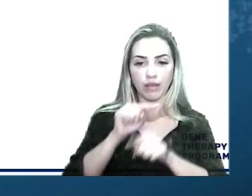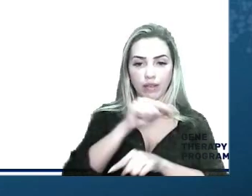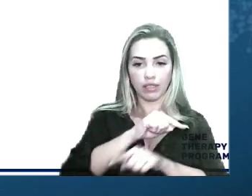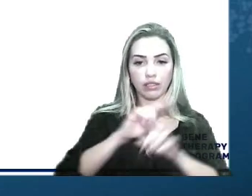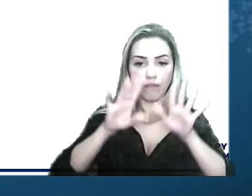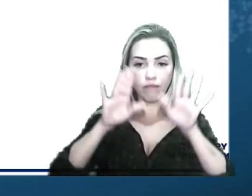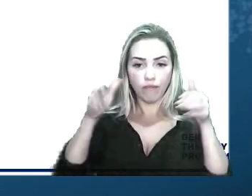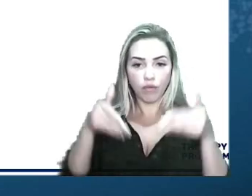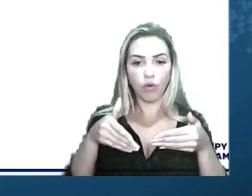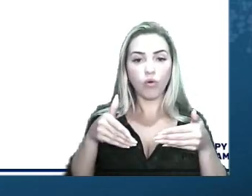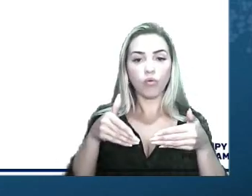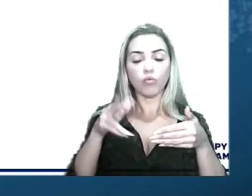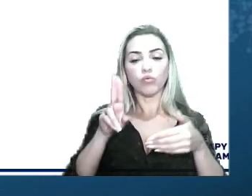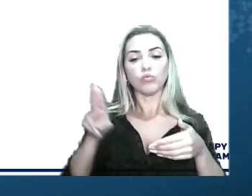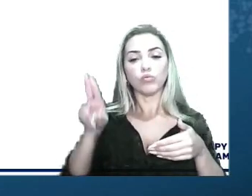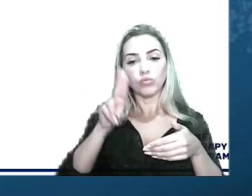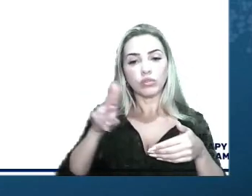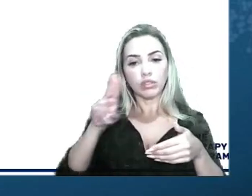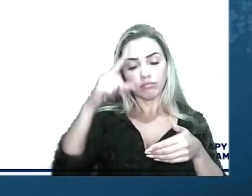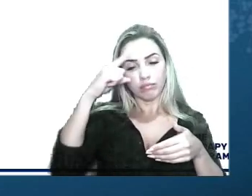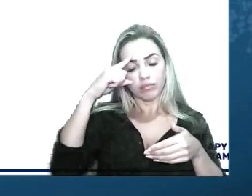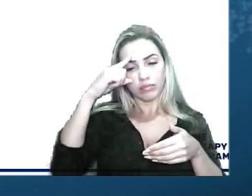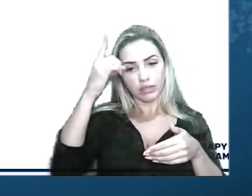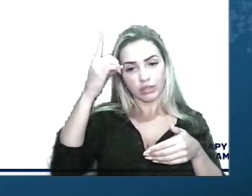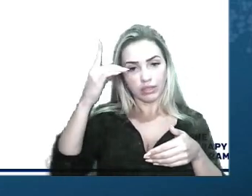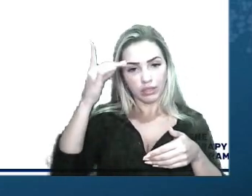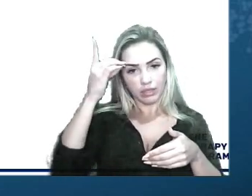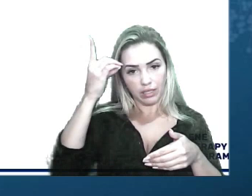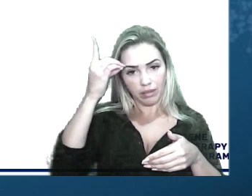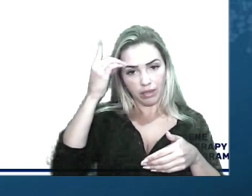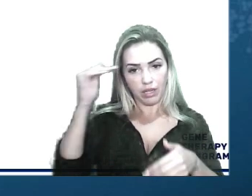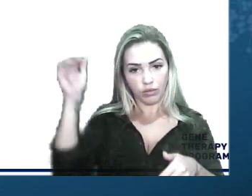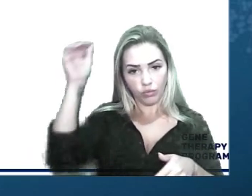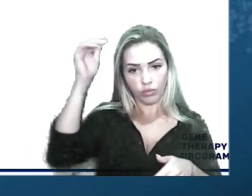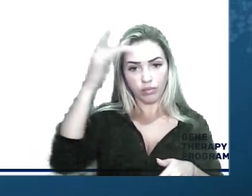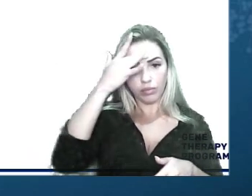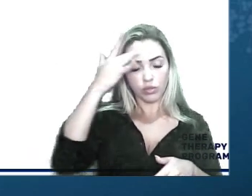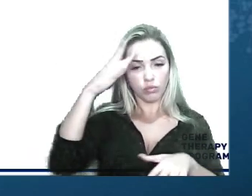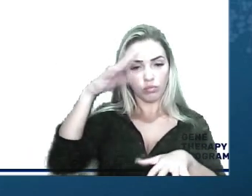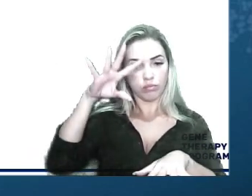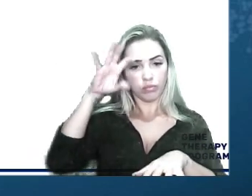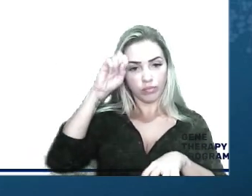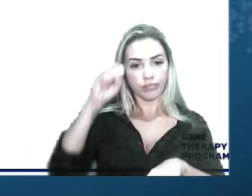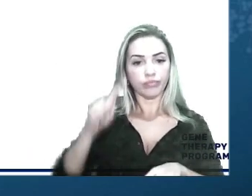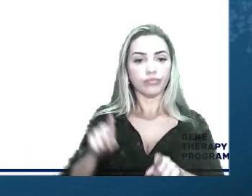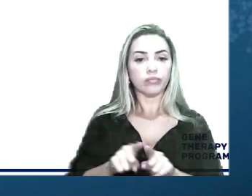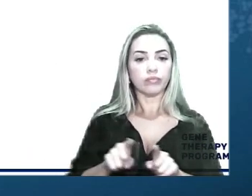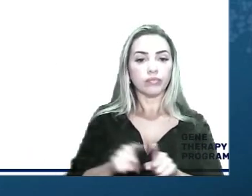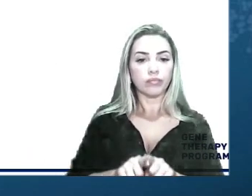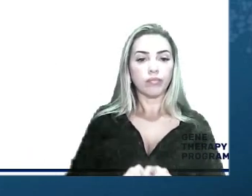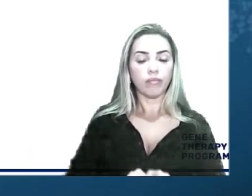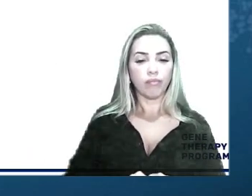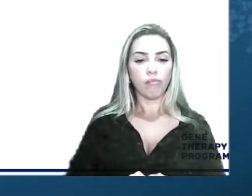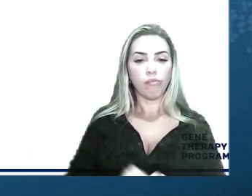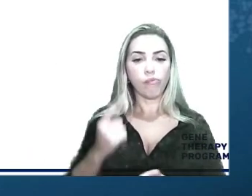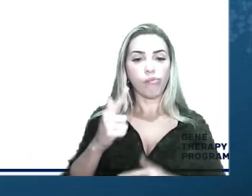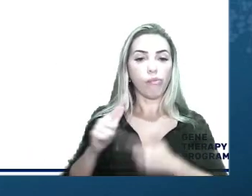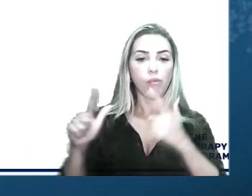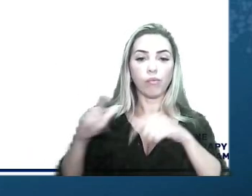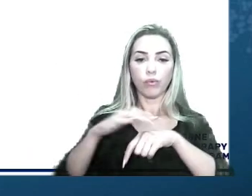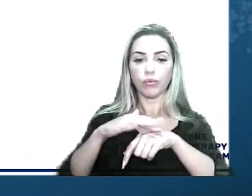abordagem com a demência adulta contraída e também algumas